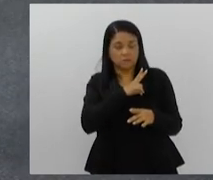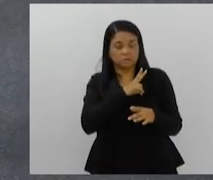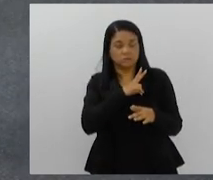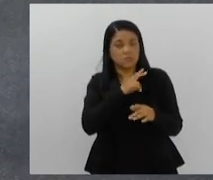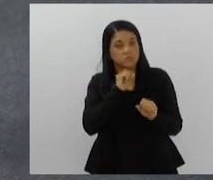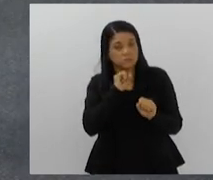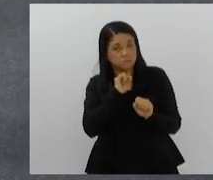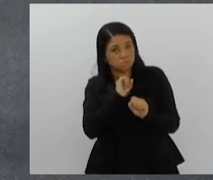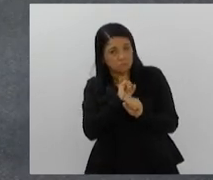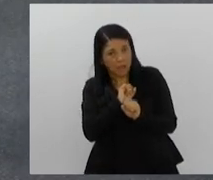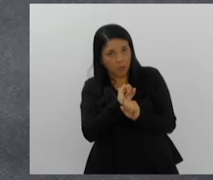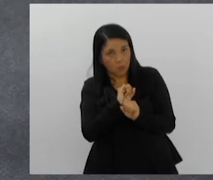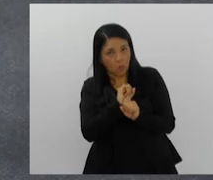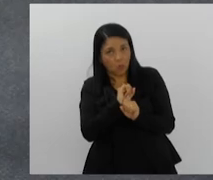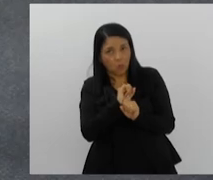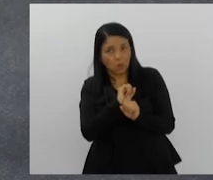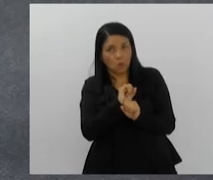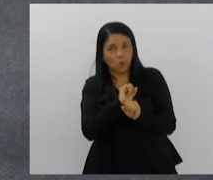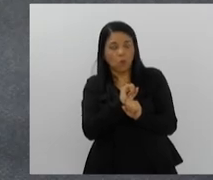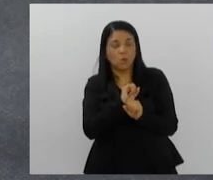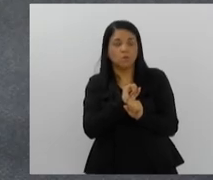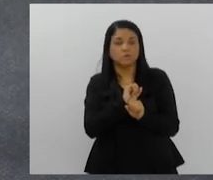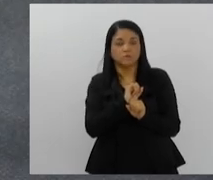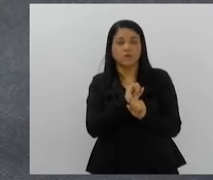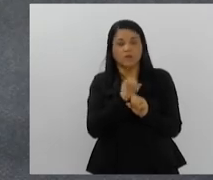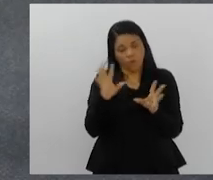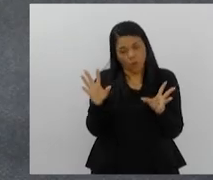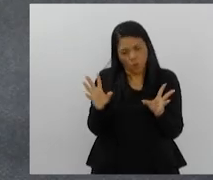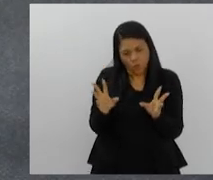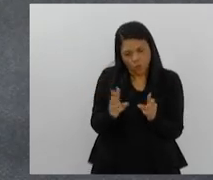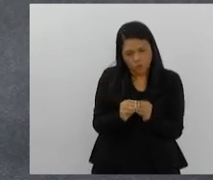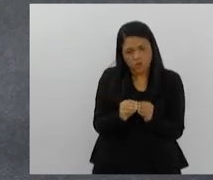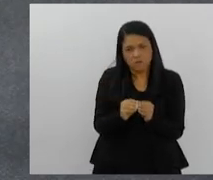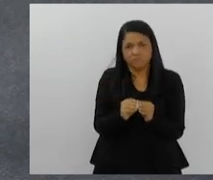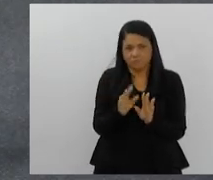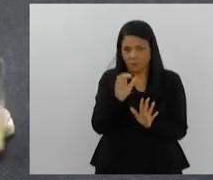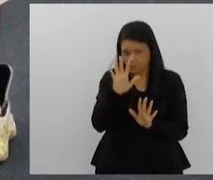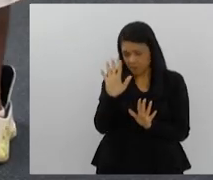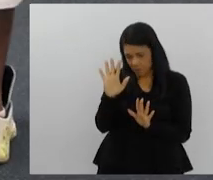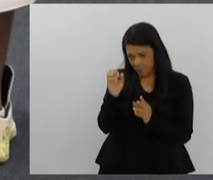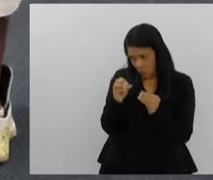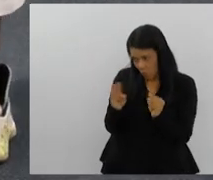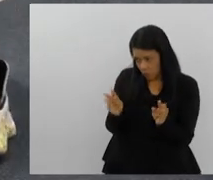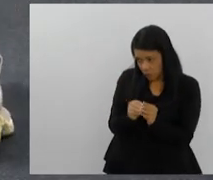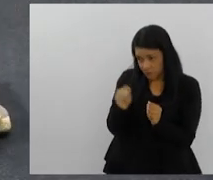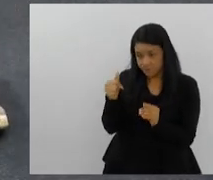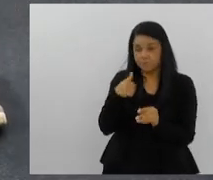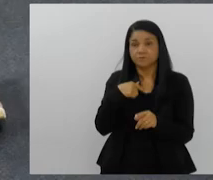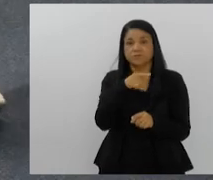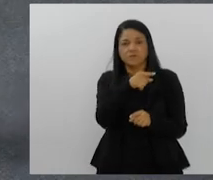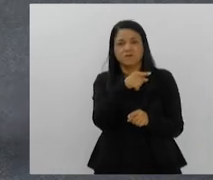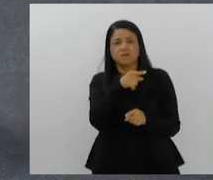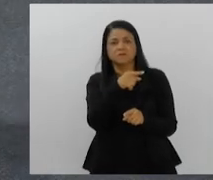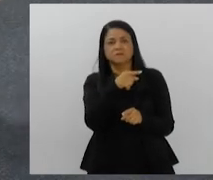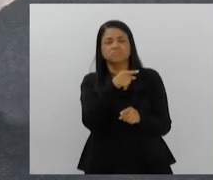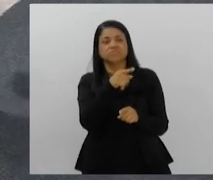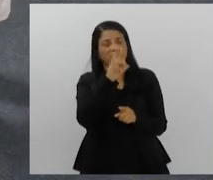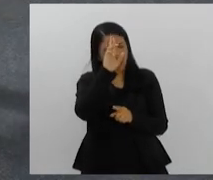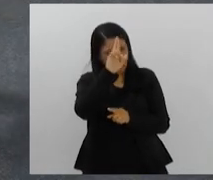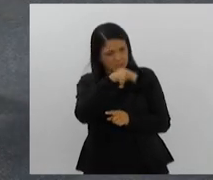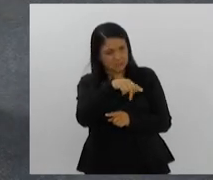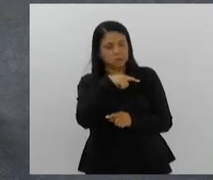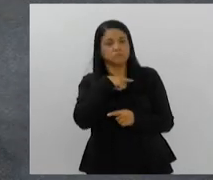esperaram Vou concluir breve, em 30 segundos. Renata. Nessa outra, que Vossa Excelência falou com toda a